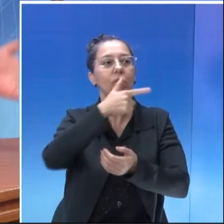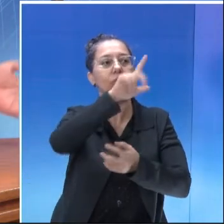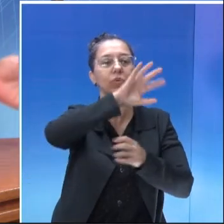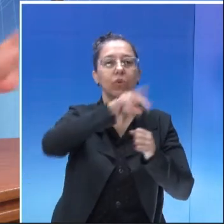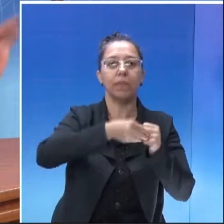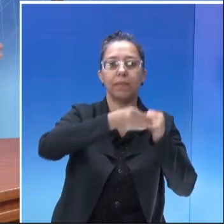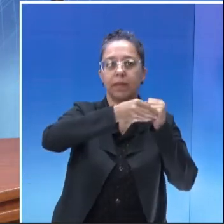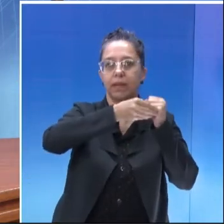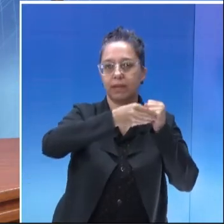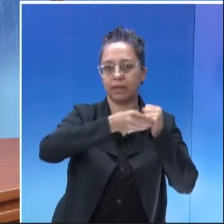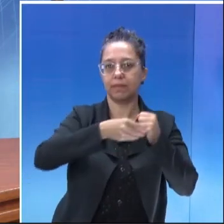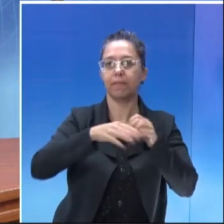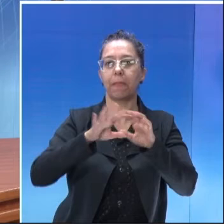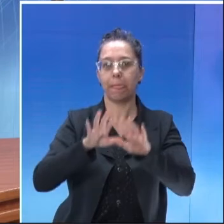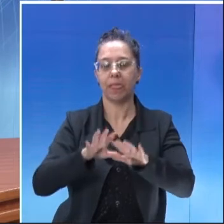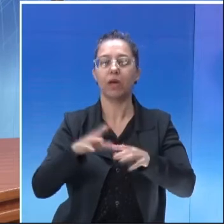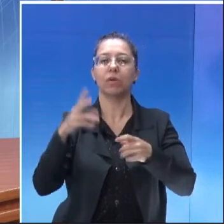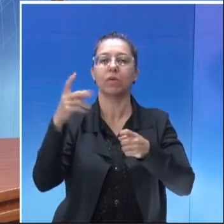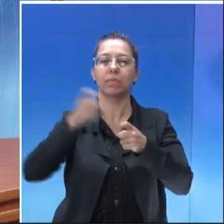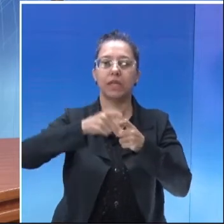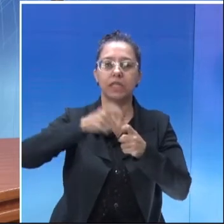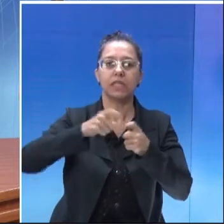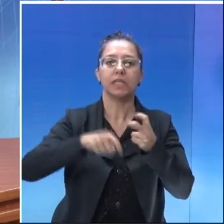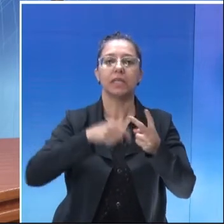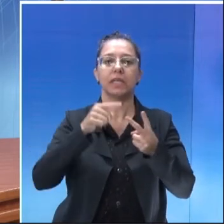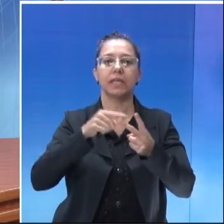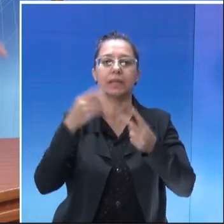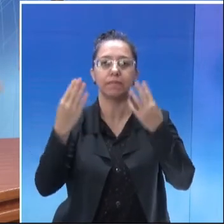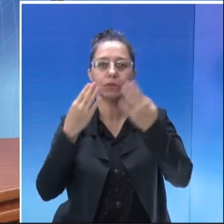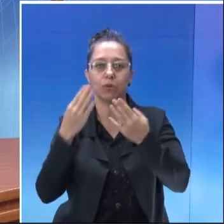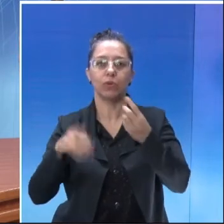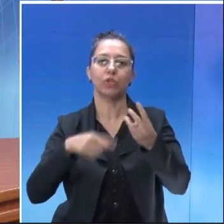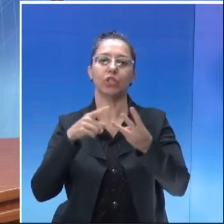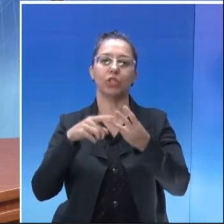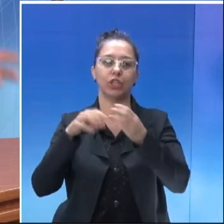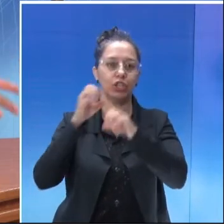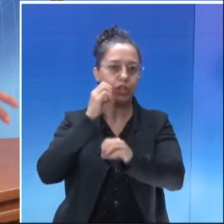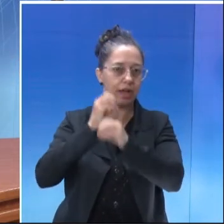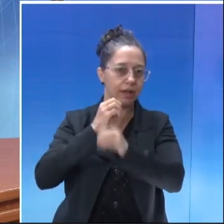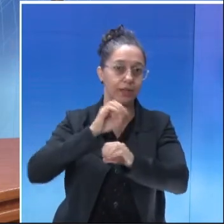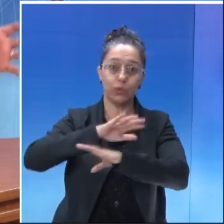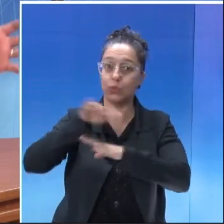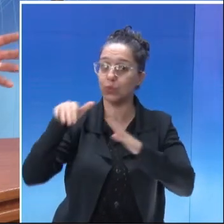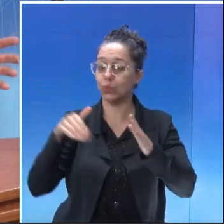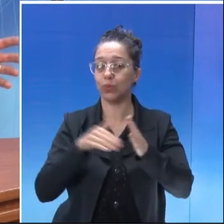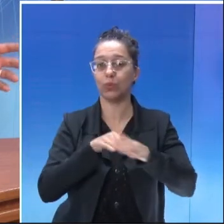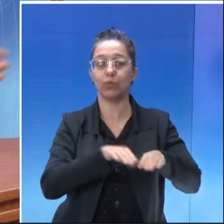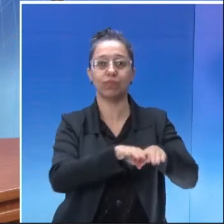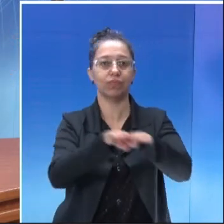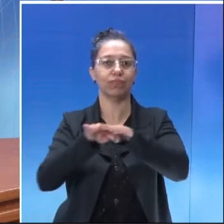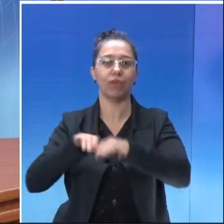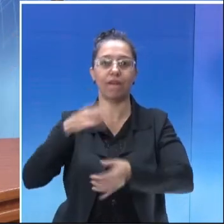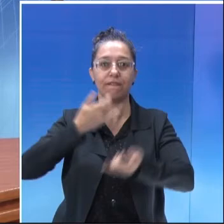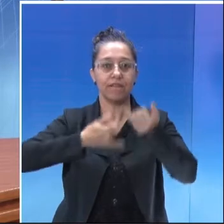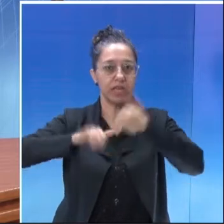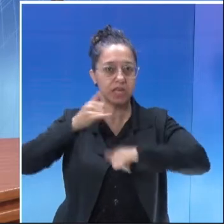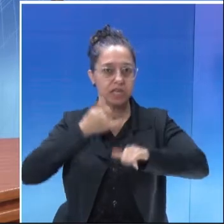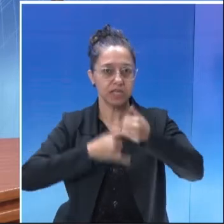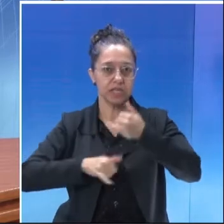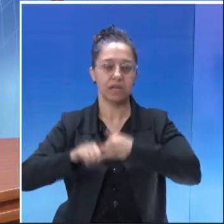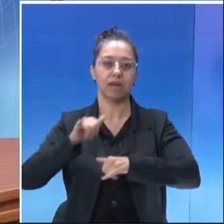ou pode não resolver outros casos. Na medicina, na psicologia, na engenharia, tudo é assim. Tá? Então,